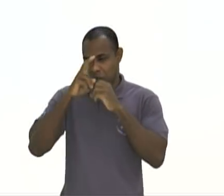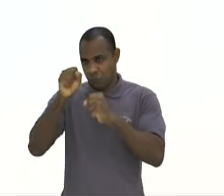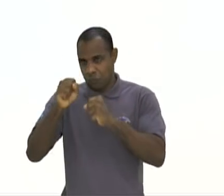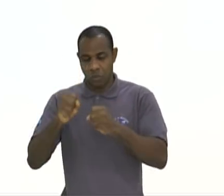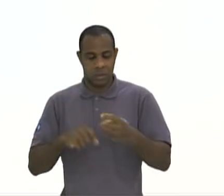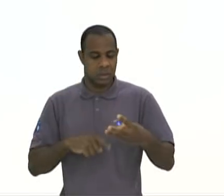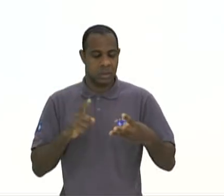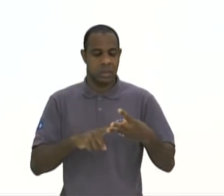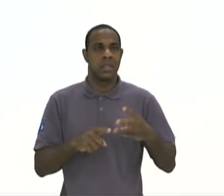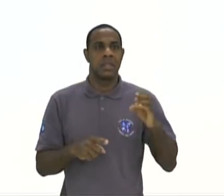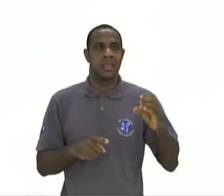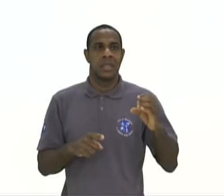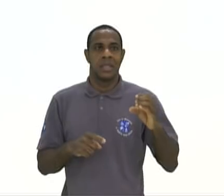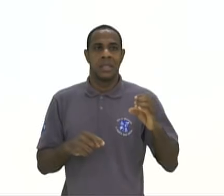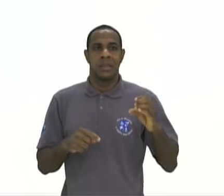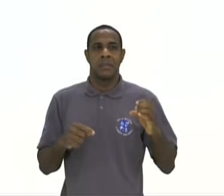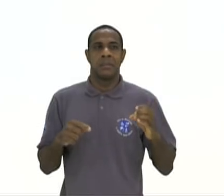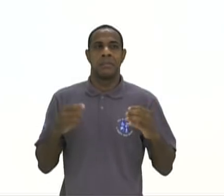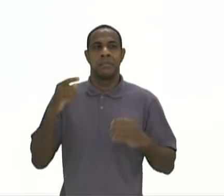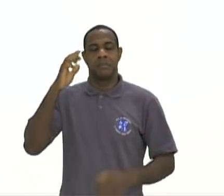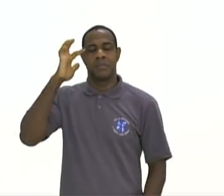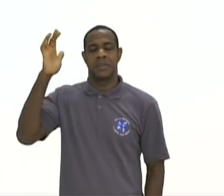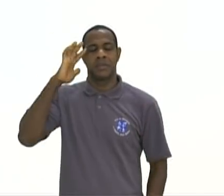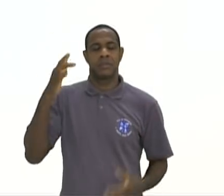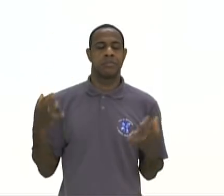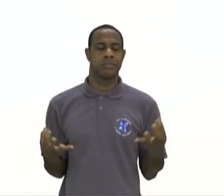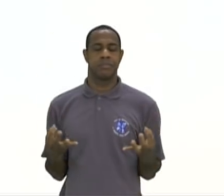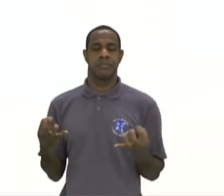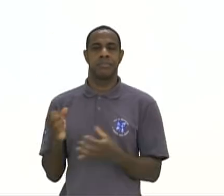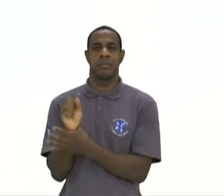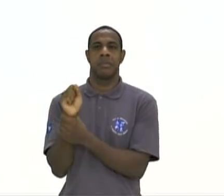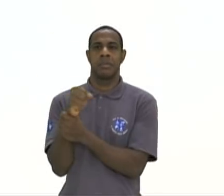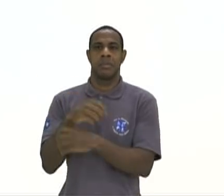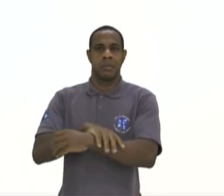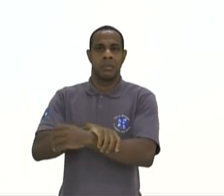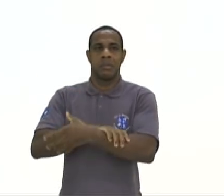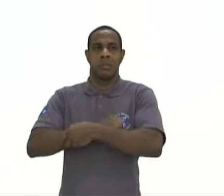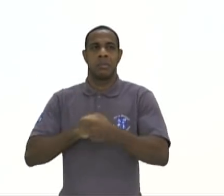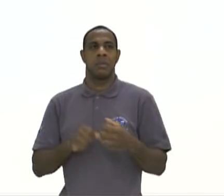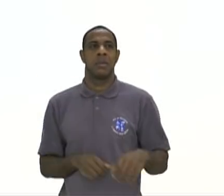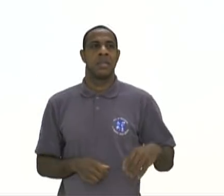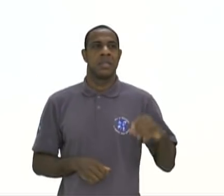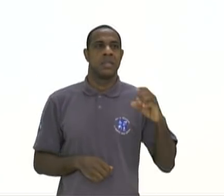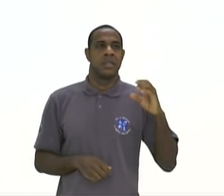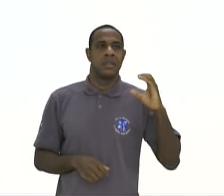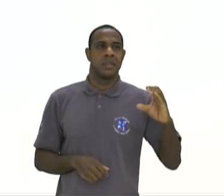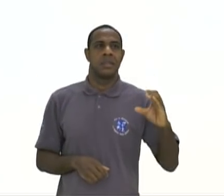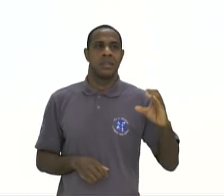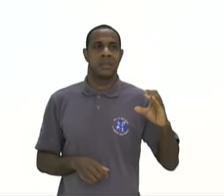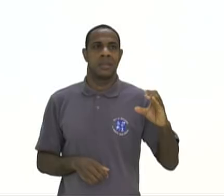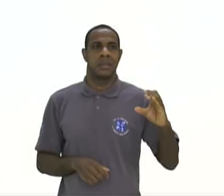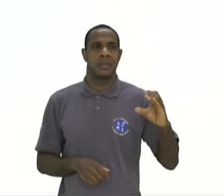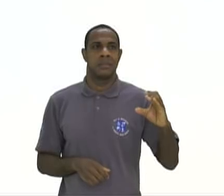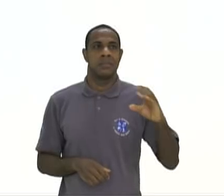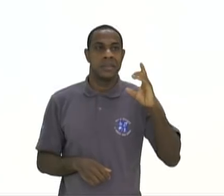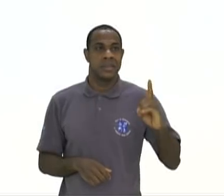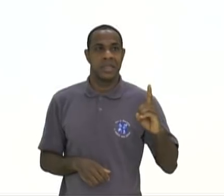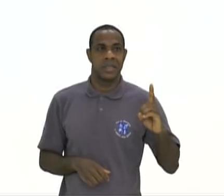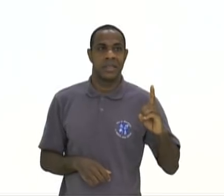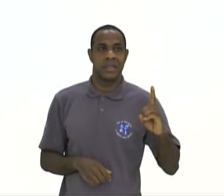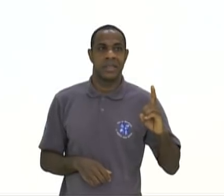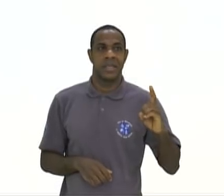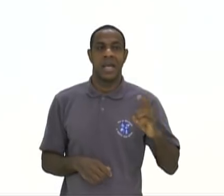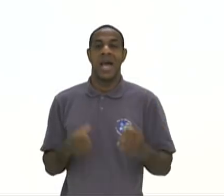C, meditação e automassagem. Letra D, academia e treinos funcionais. Então, quais são